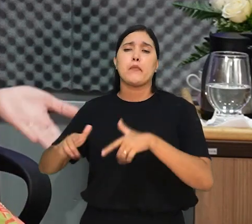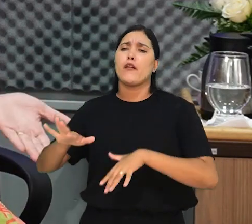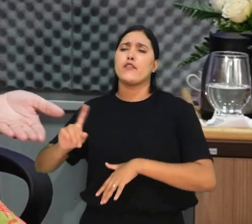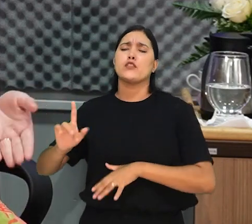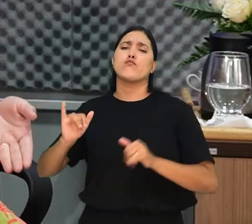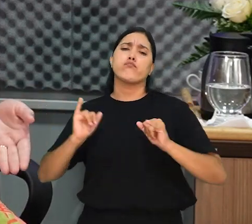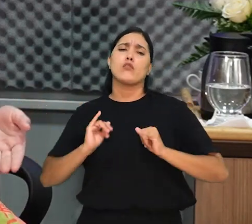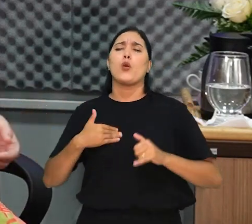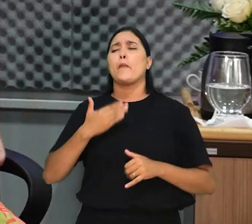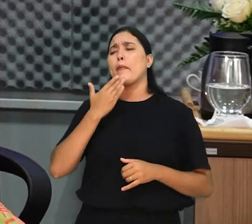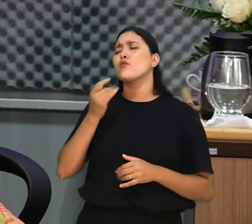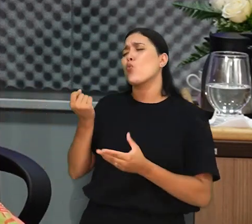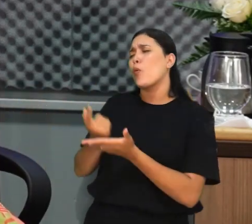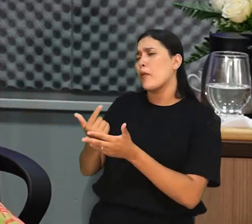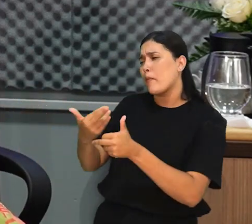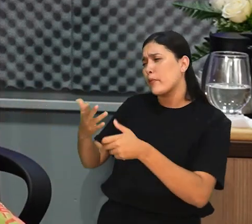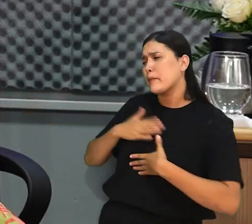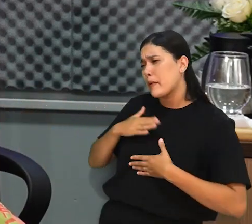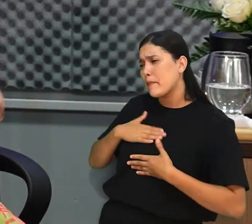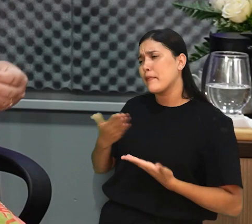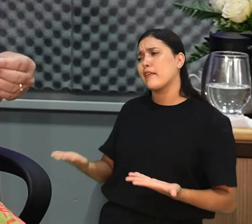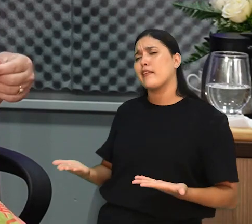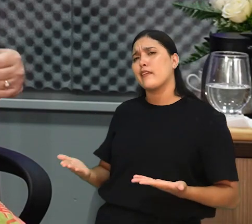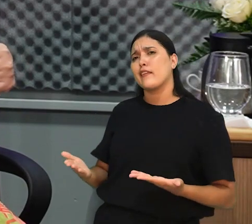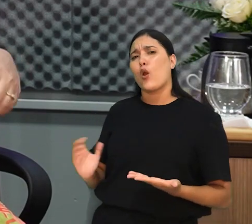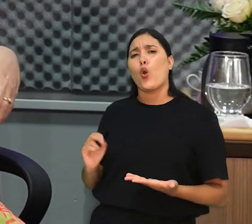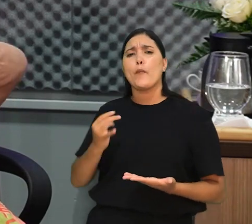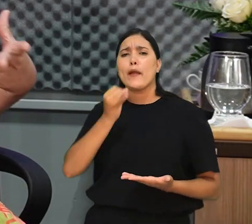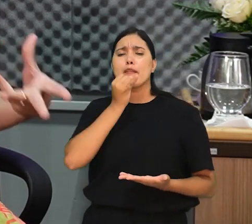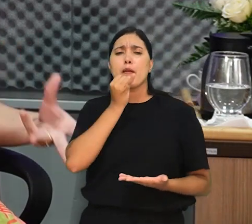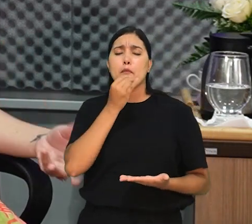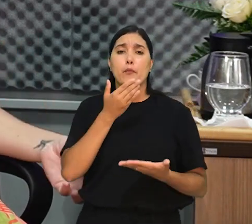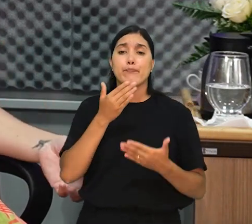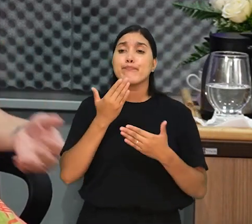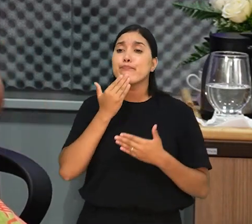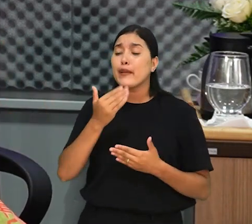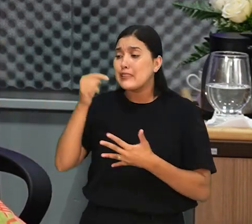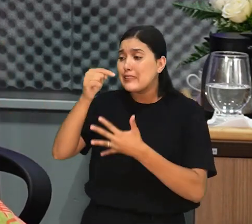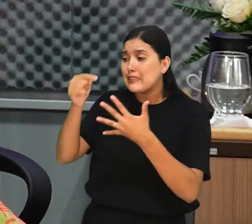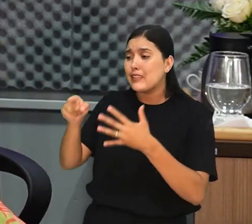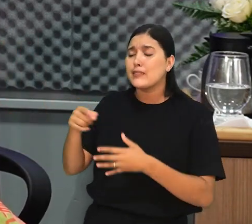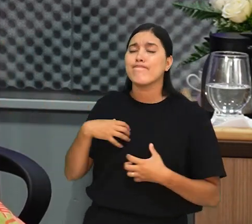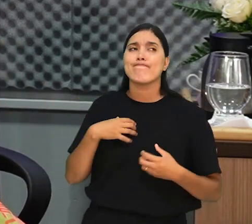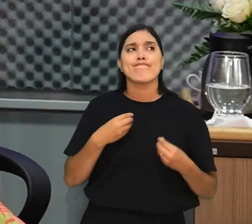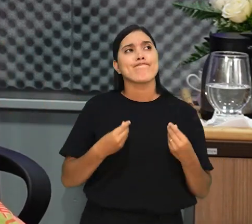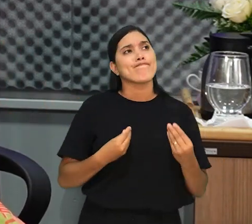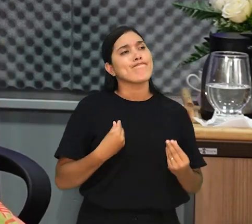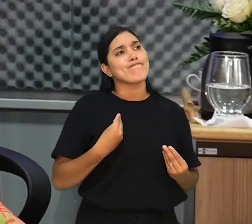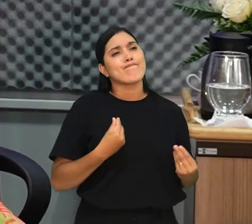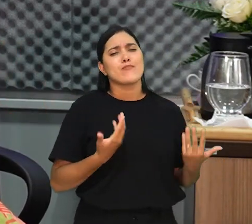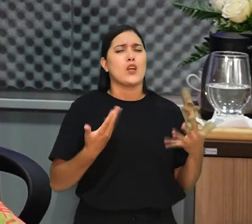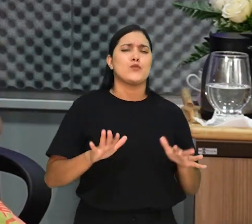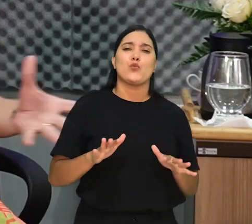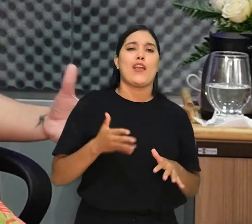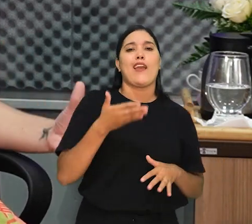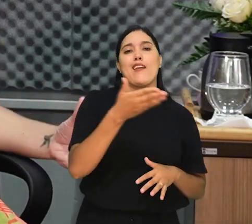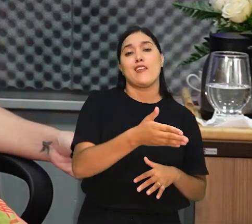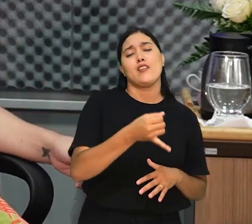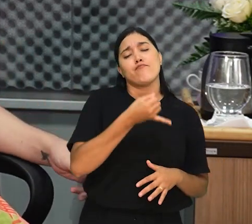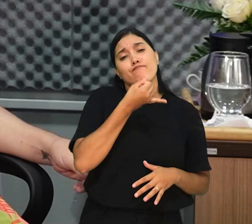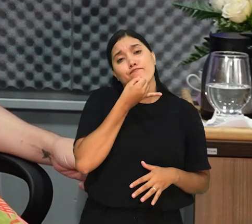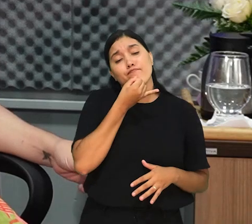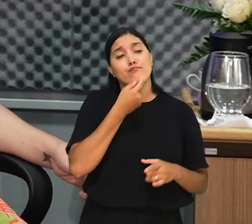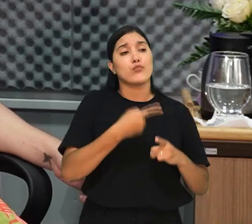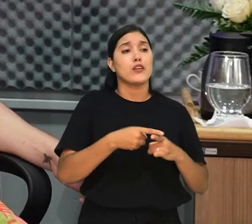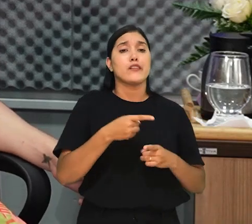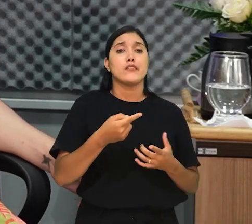às vezes não, às vezes eu peço para ele comprar alguma coisa para mim, às vezes eu peço para ele fazer algo, e aí ele já fica assim, já não quer ir.